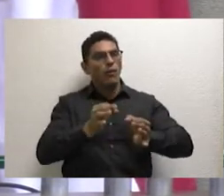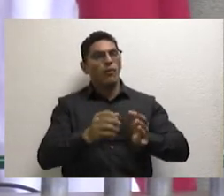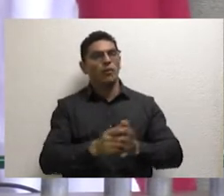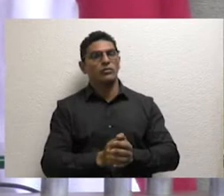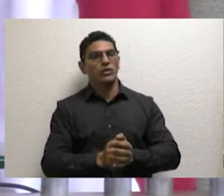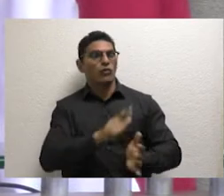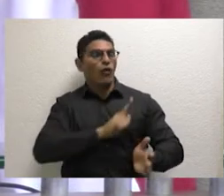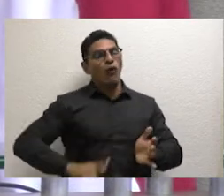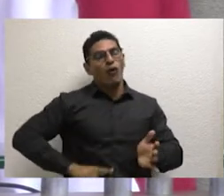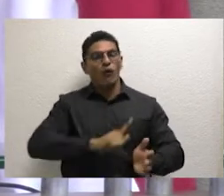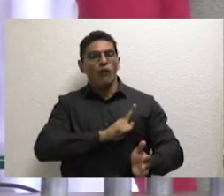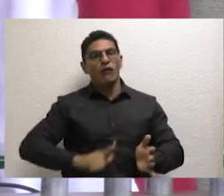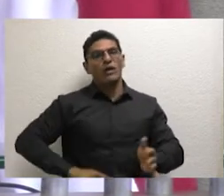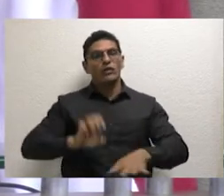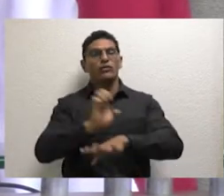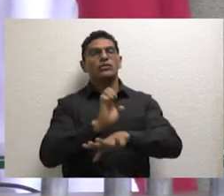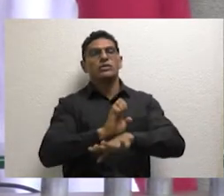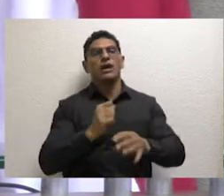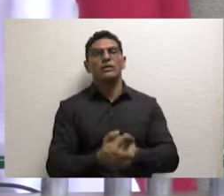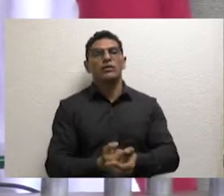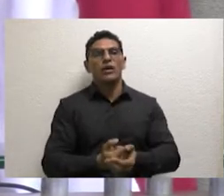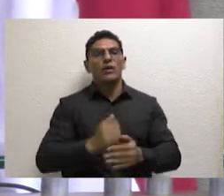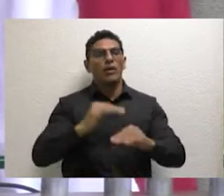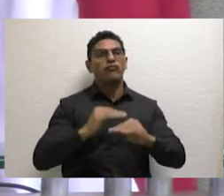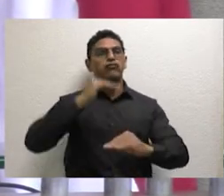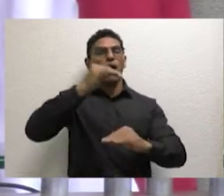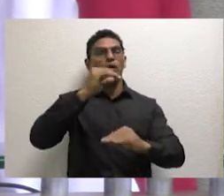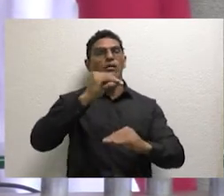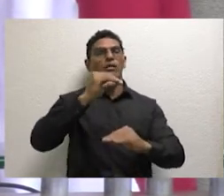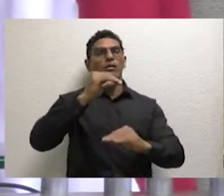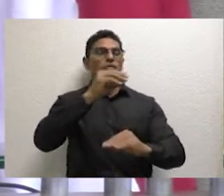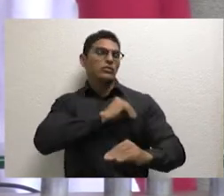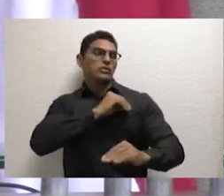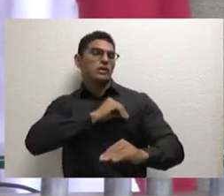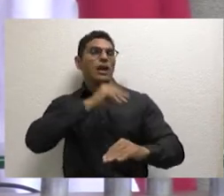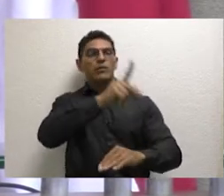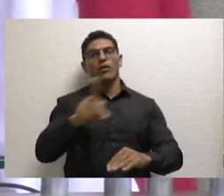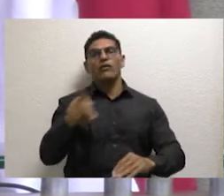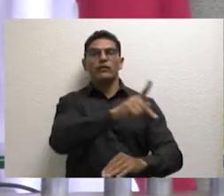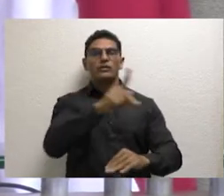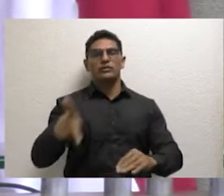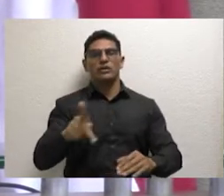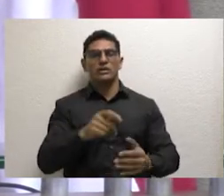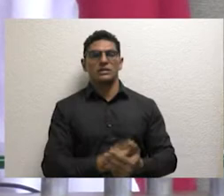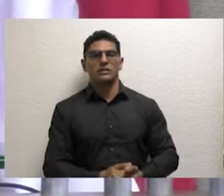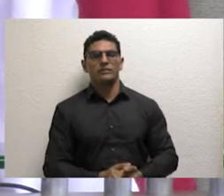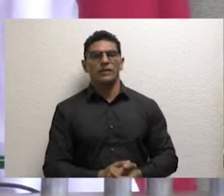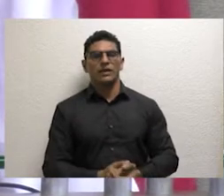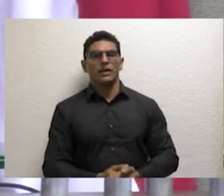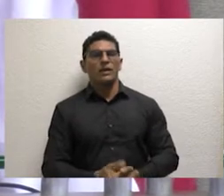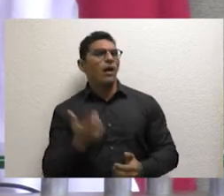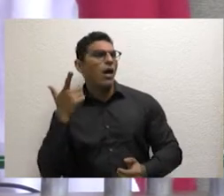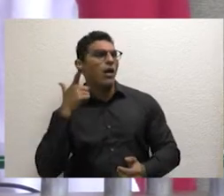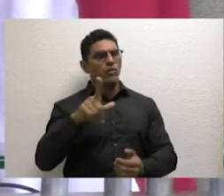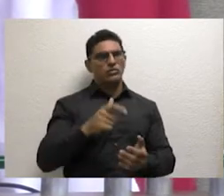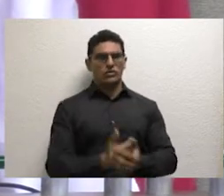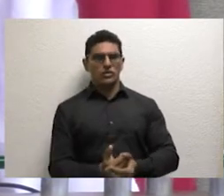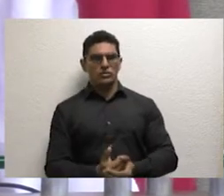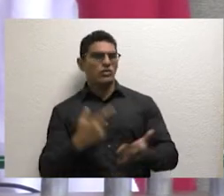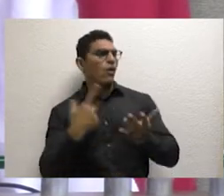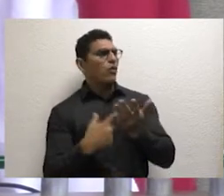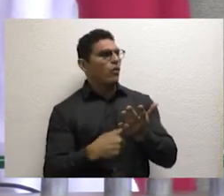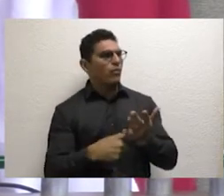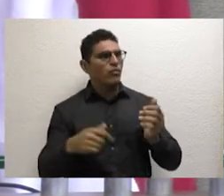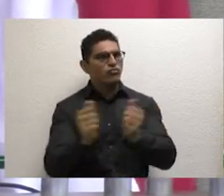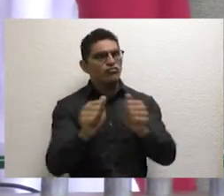do estado estabelecendo o índice de reajuste salarial dos professores que aqui nós tenhamos o compromisso do parlamento